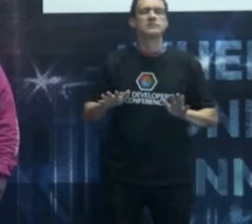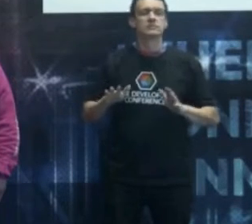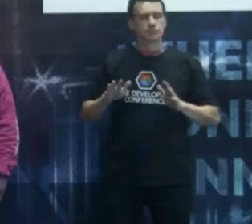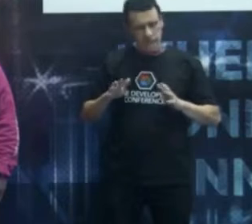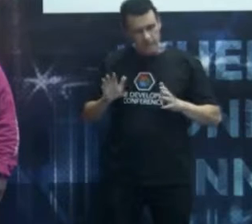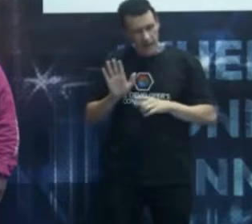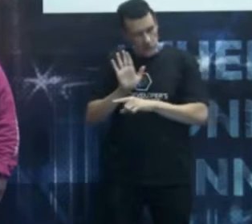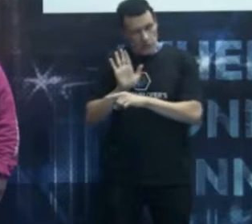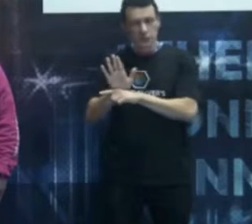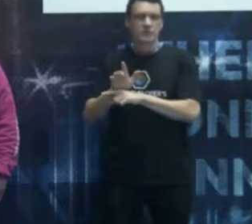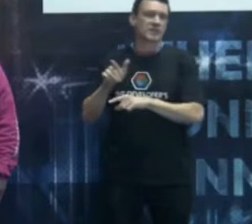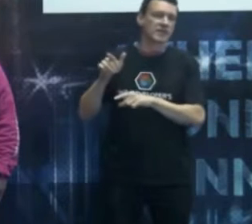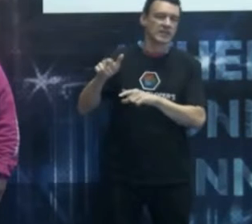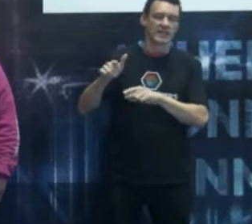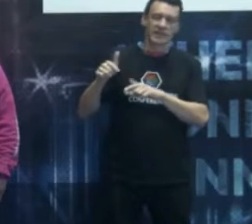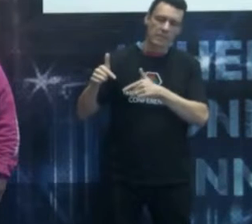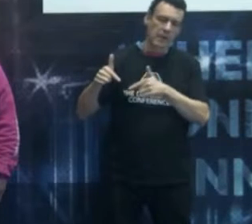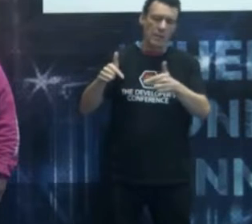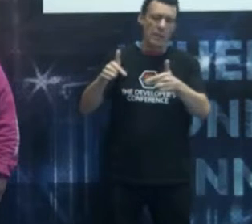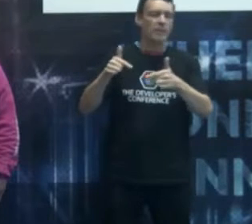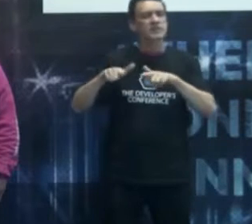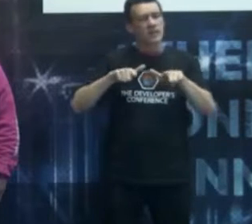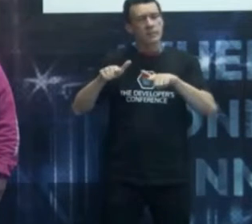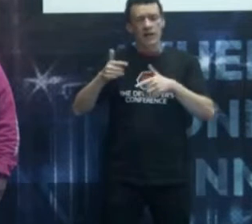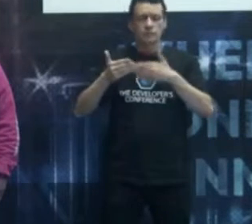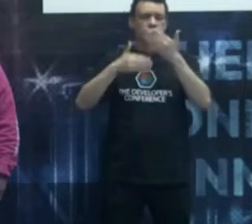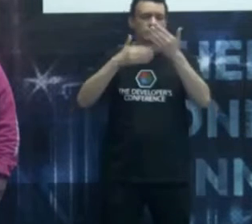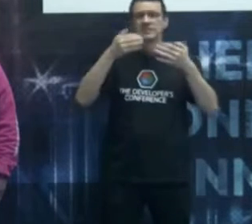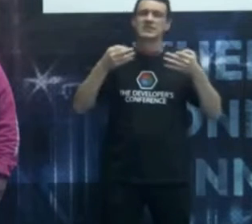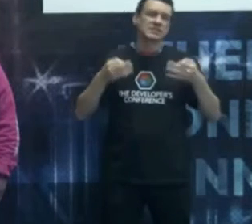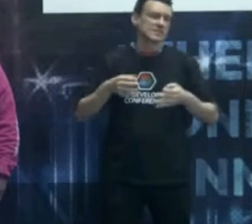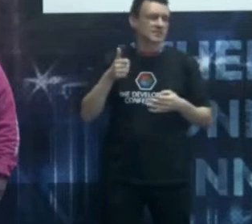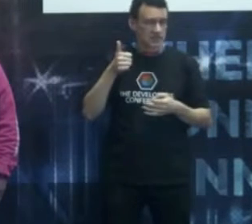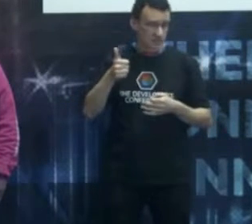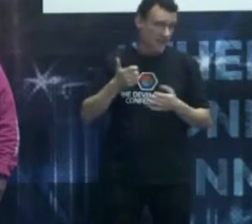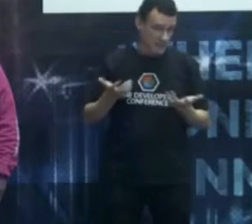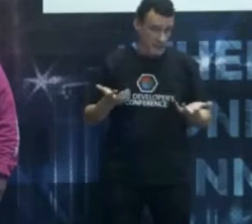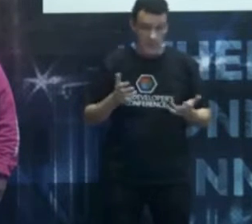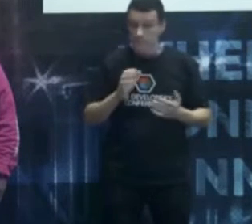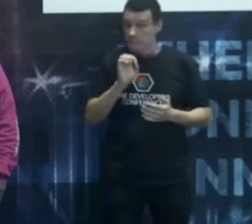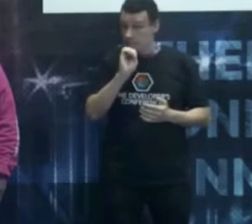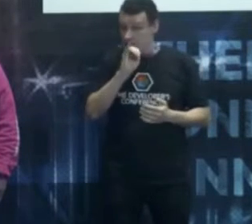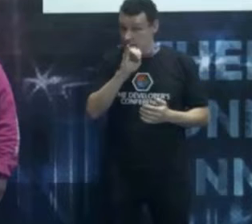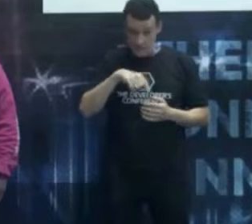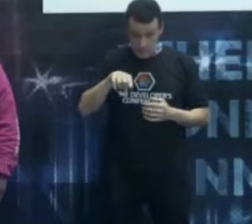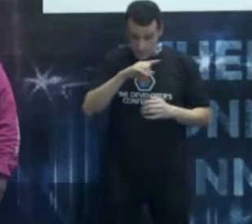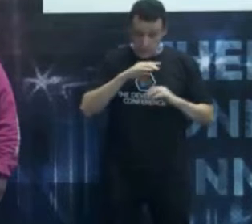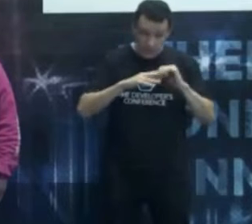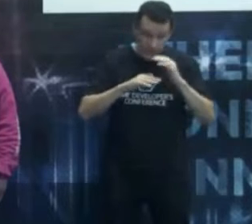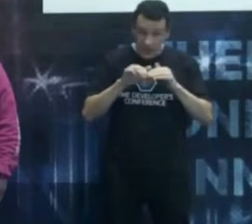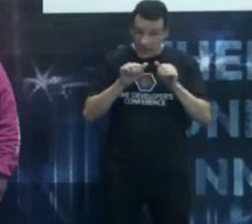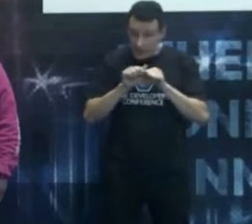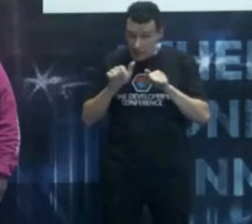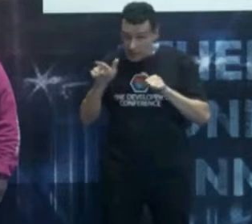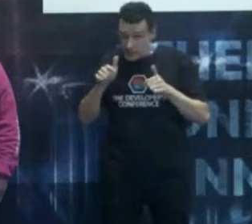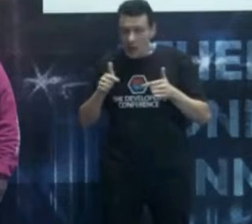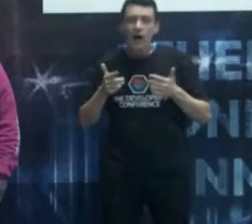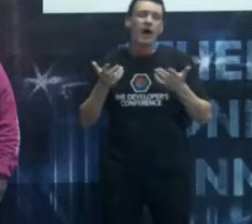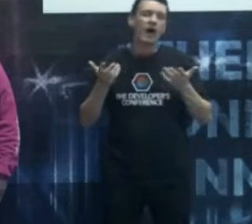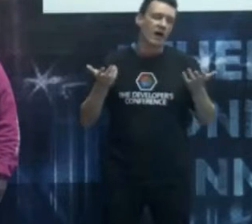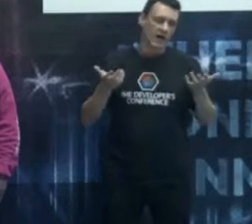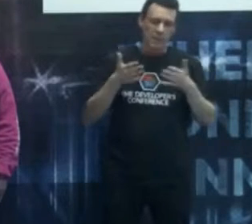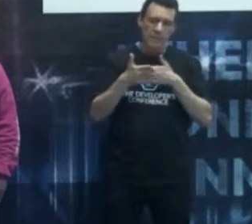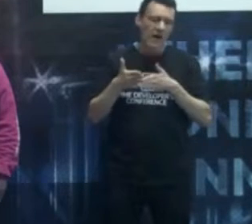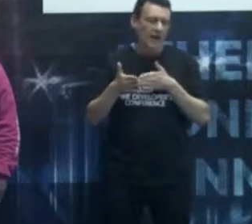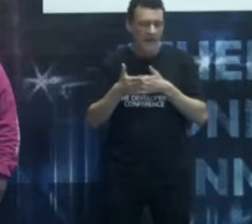potência da pessoa com deficiência. A partir desse olhar e garantindo esse espaço, eu acredito que a gente tira muito das barreiras e consegue,